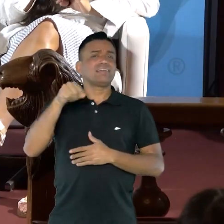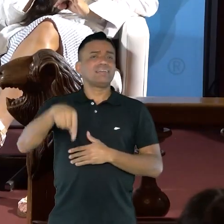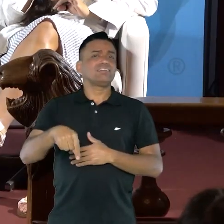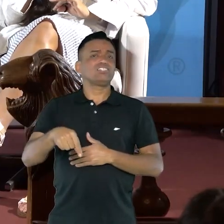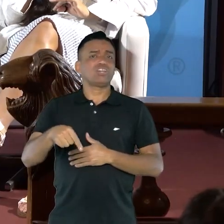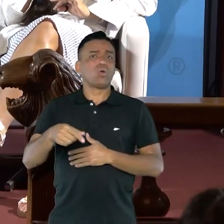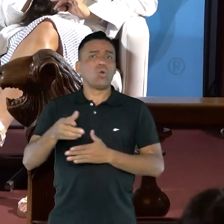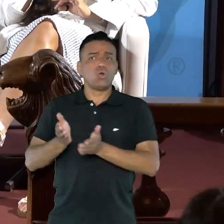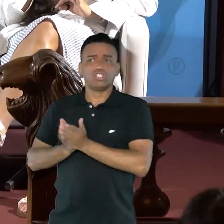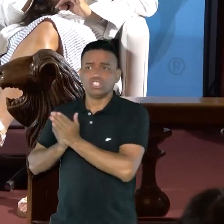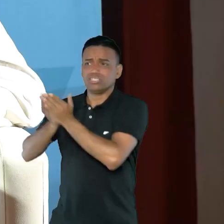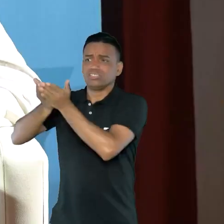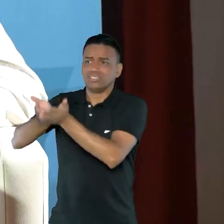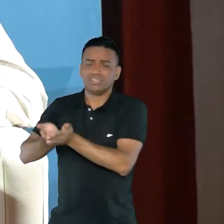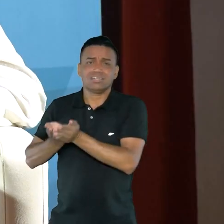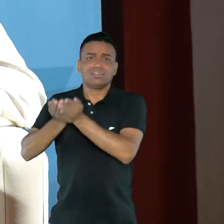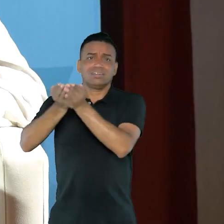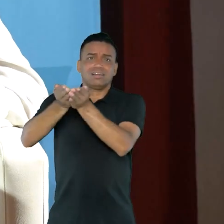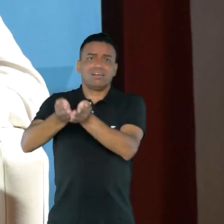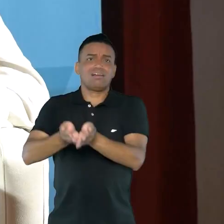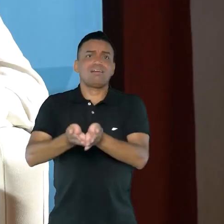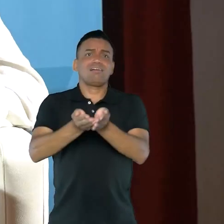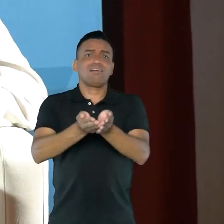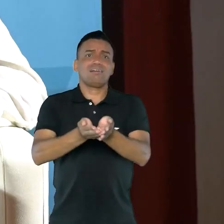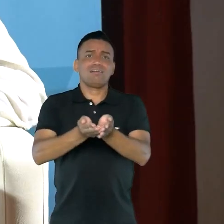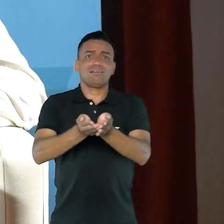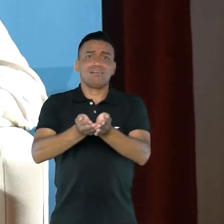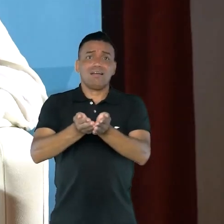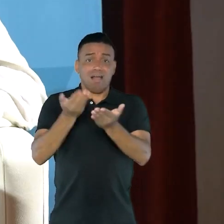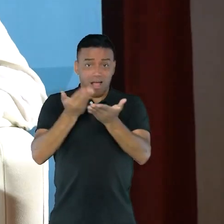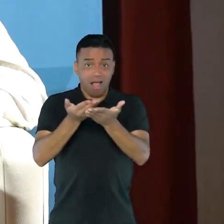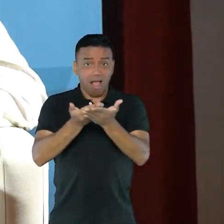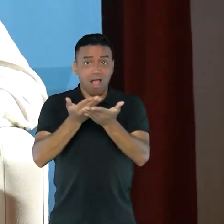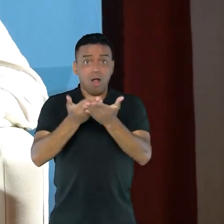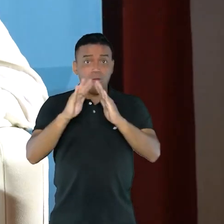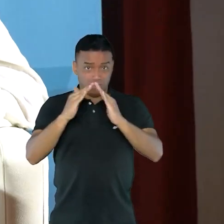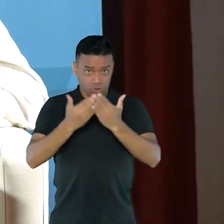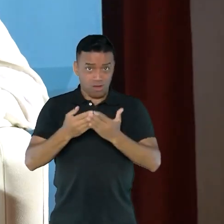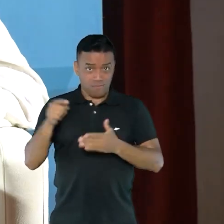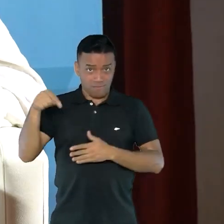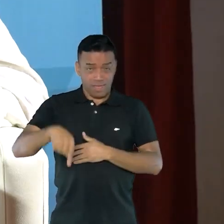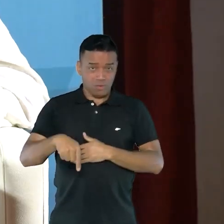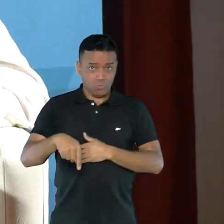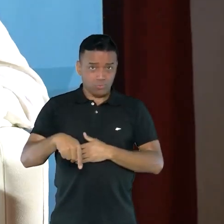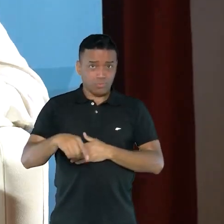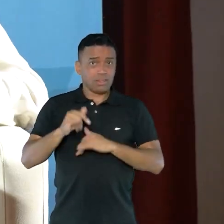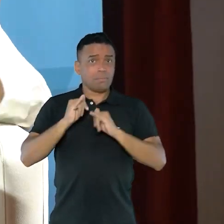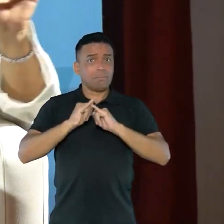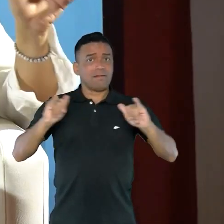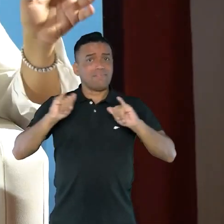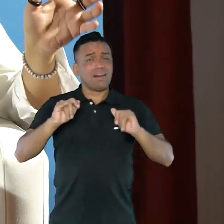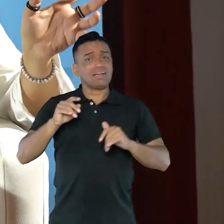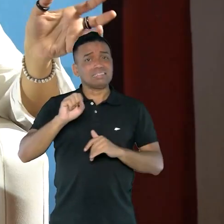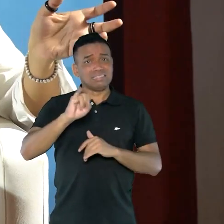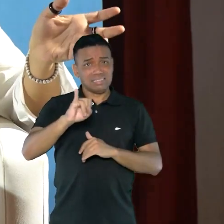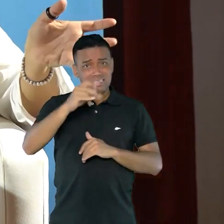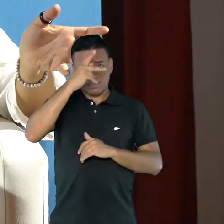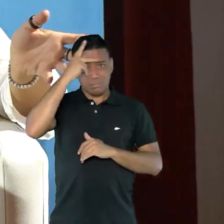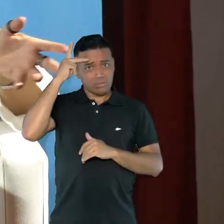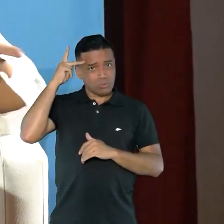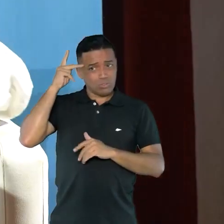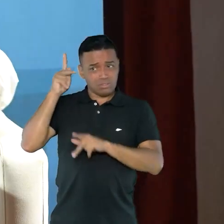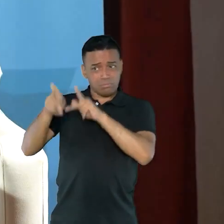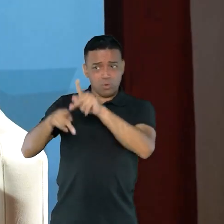chegou de caravela para essa aula, para esse encontro, né? Para dizer que se as pessoas